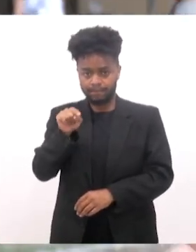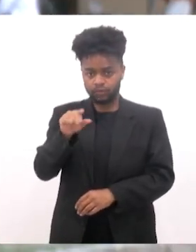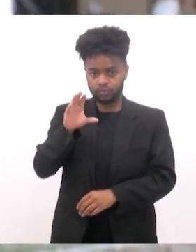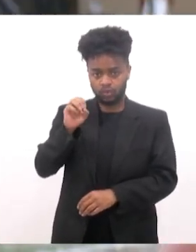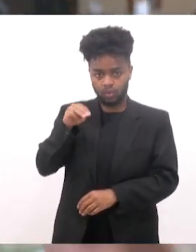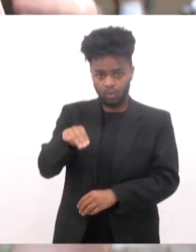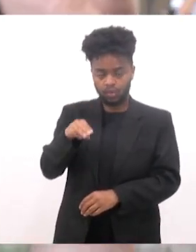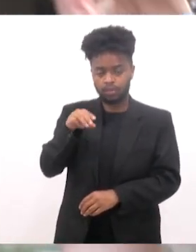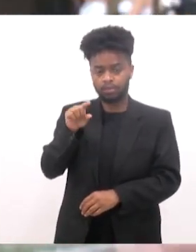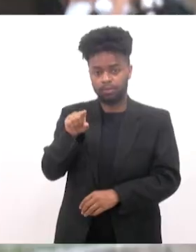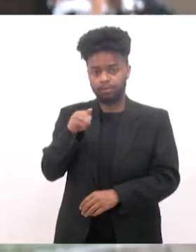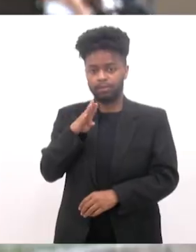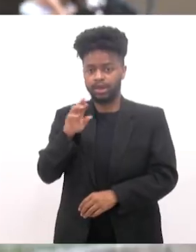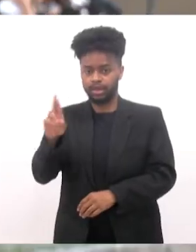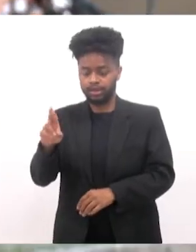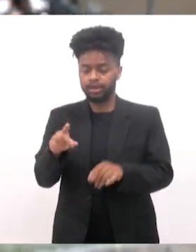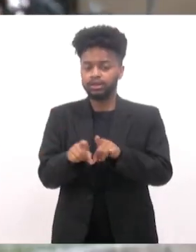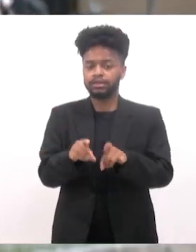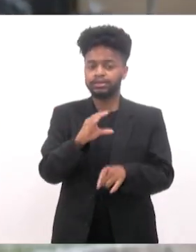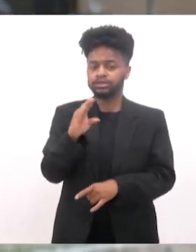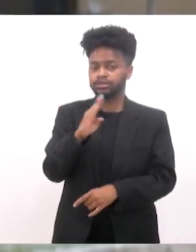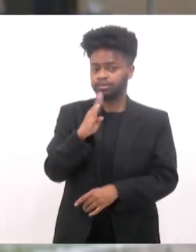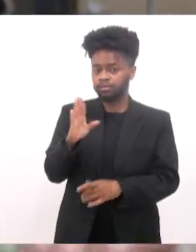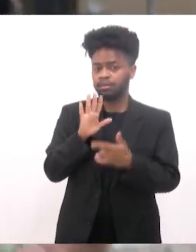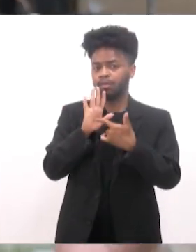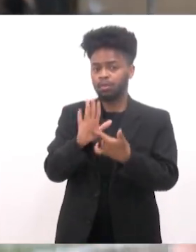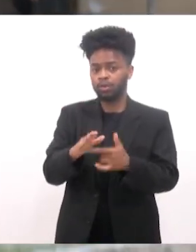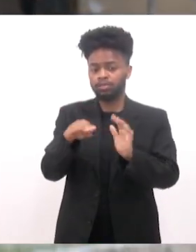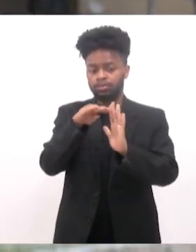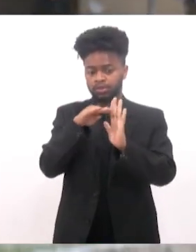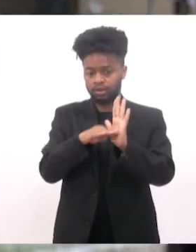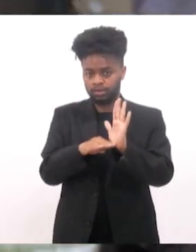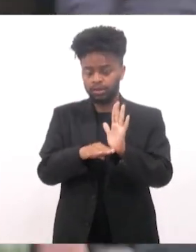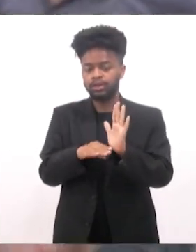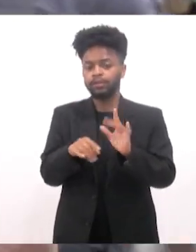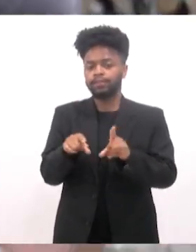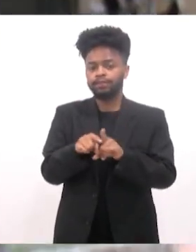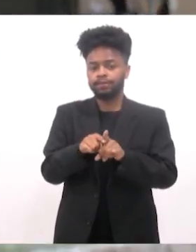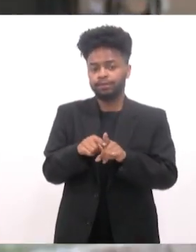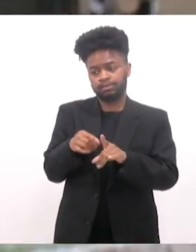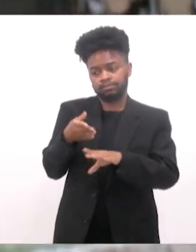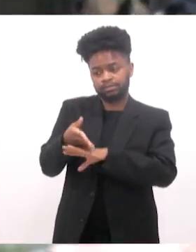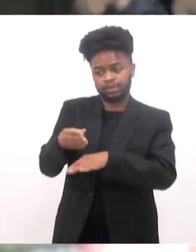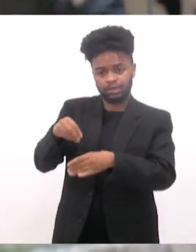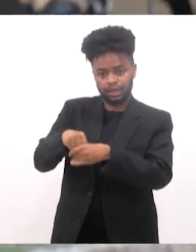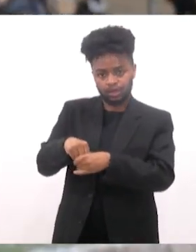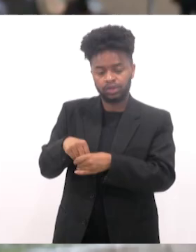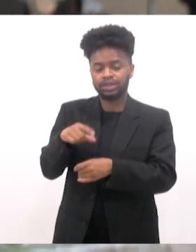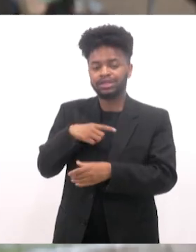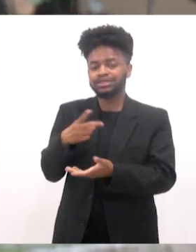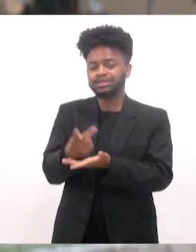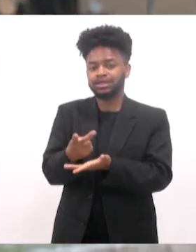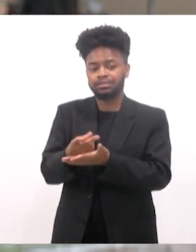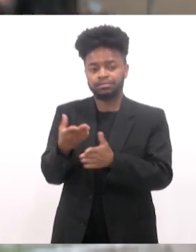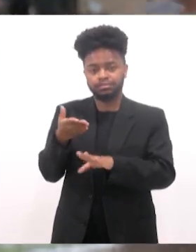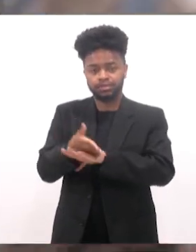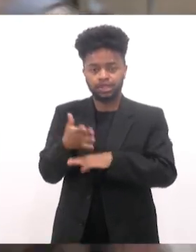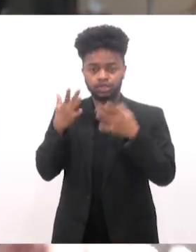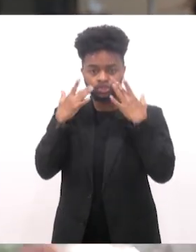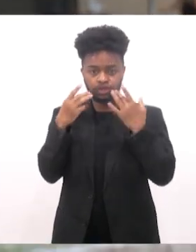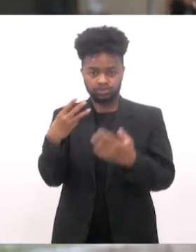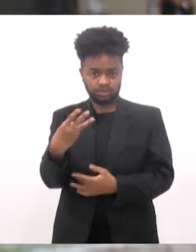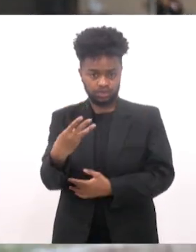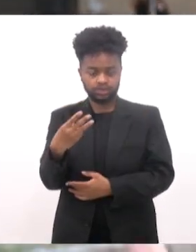O CCBB, né, também dispõe toda a programação no site, na bilheteria. A gente está sempre lá no Teatro 3 do